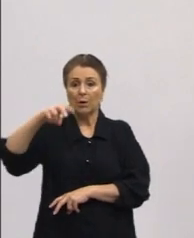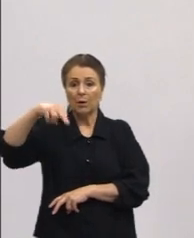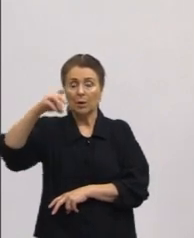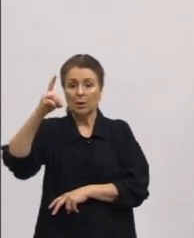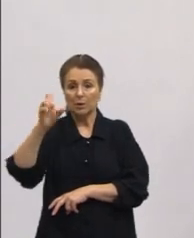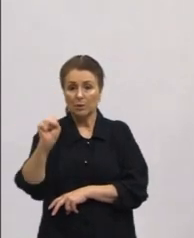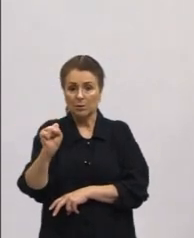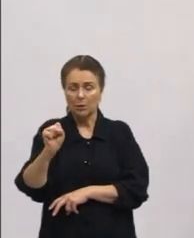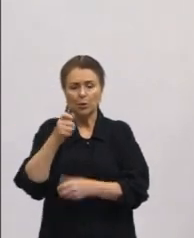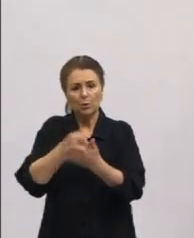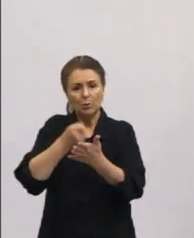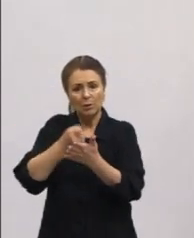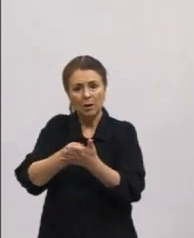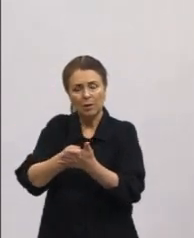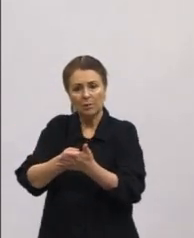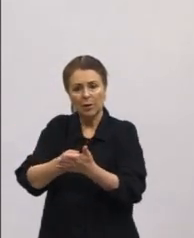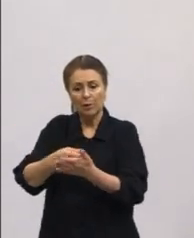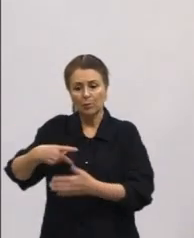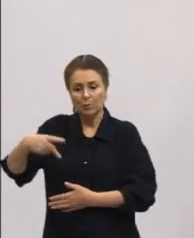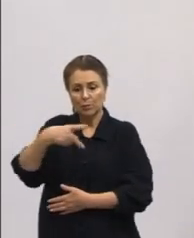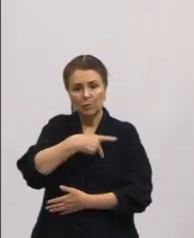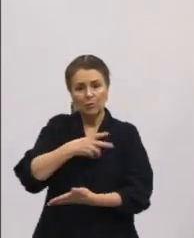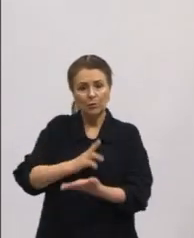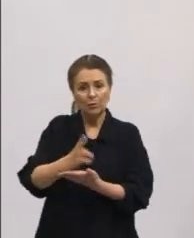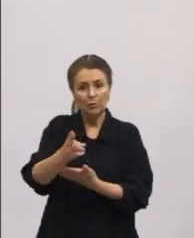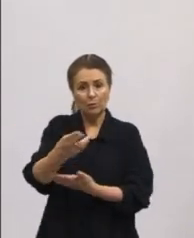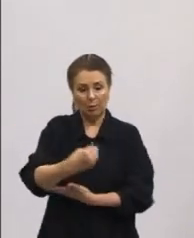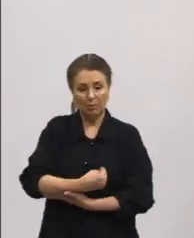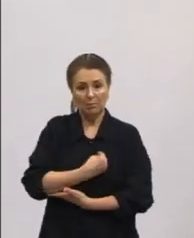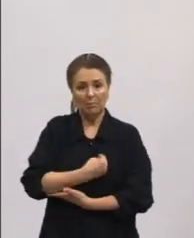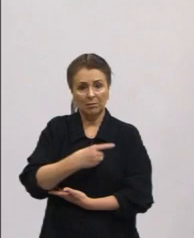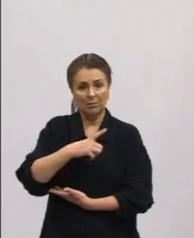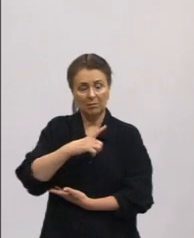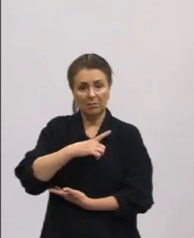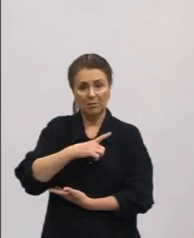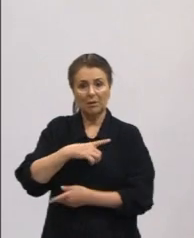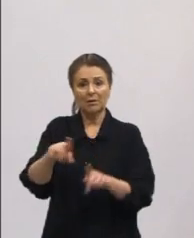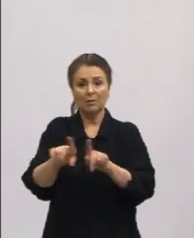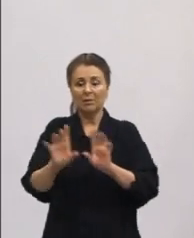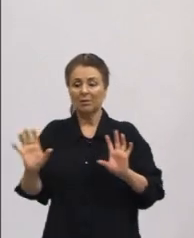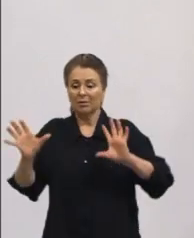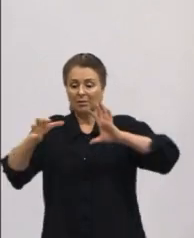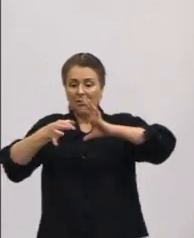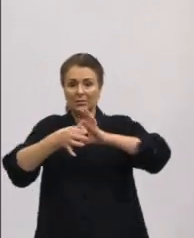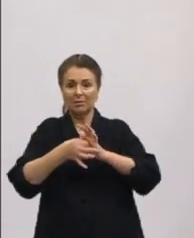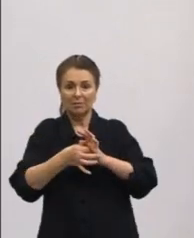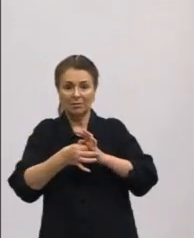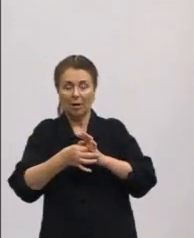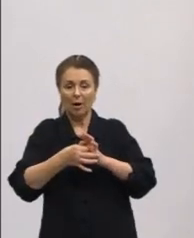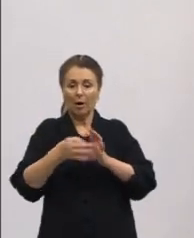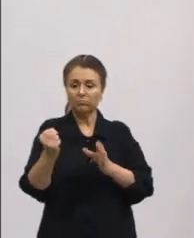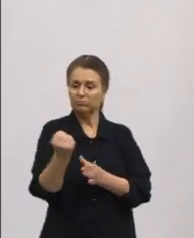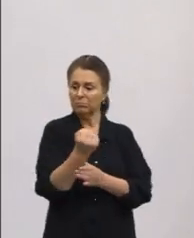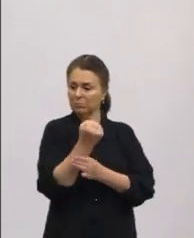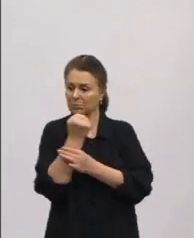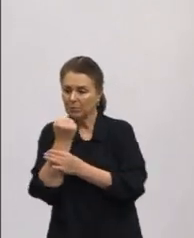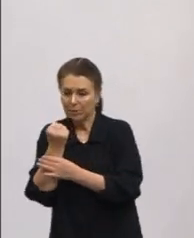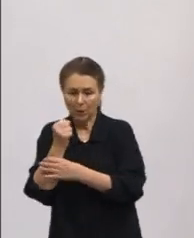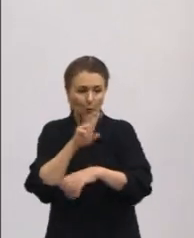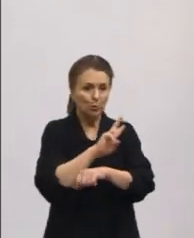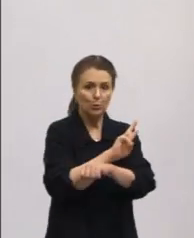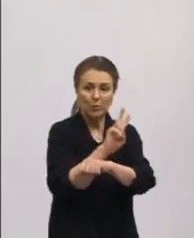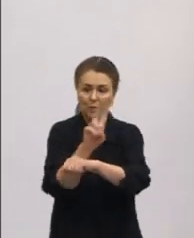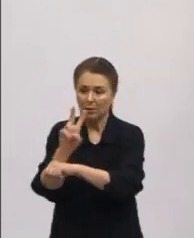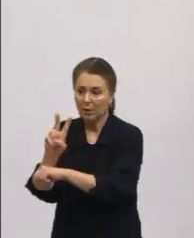e a sobrevivência deles a subsistência deles bem tá ligada à preservação do meio ambiente então